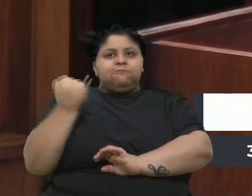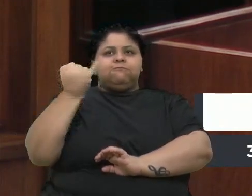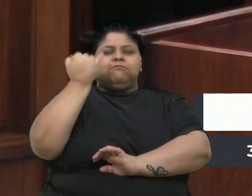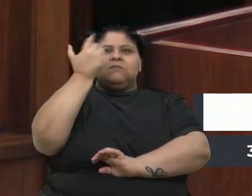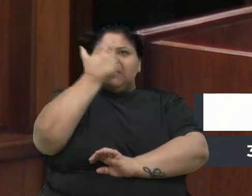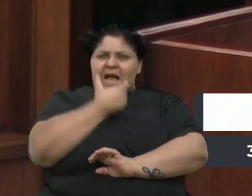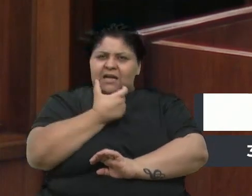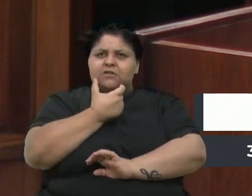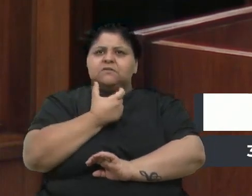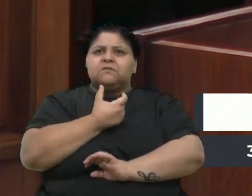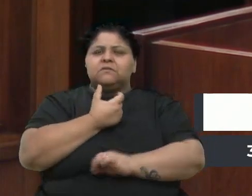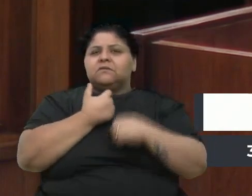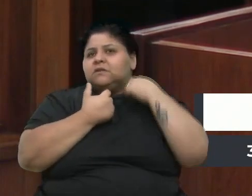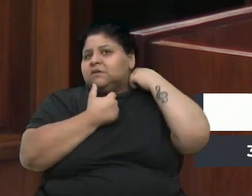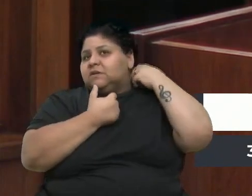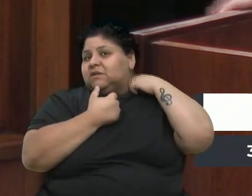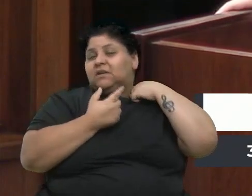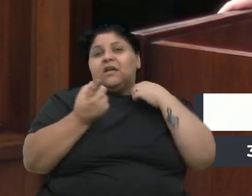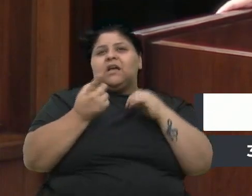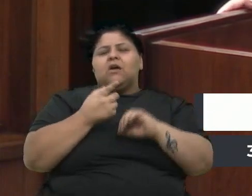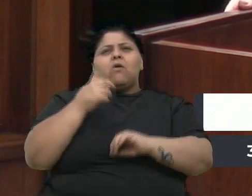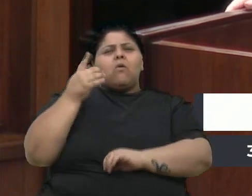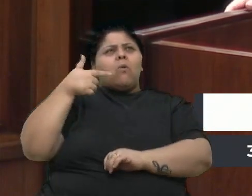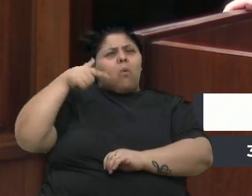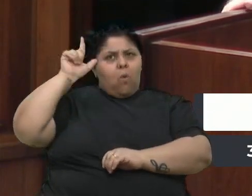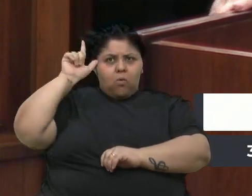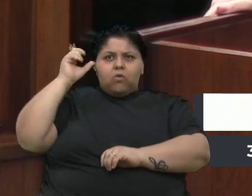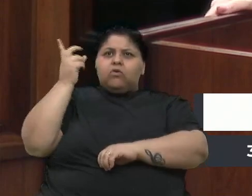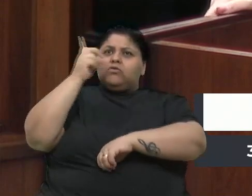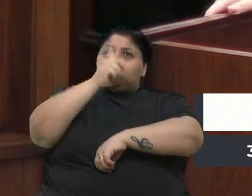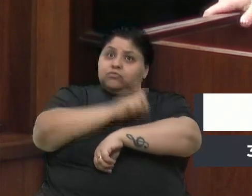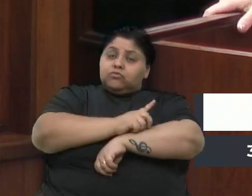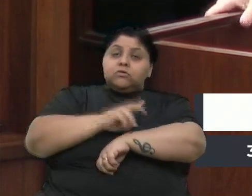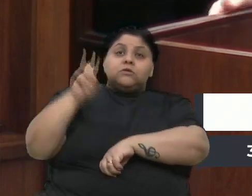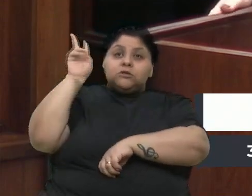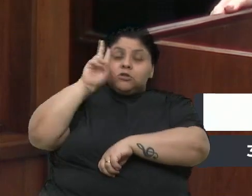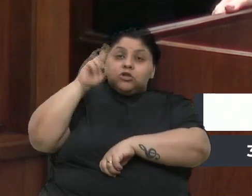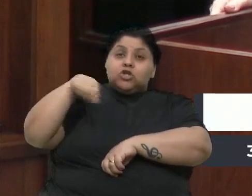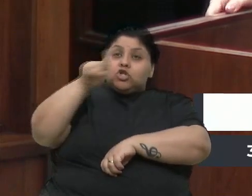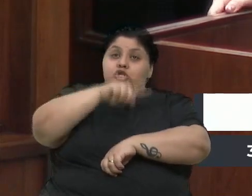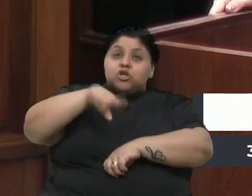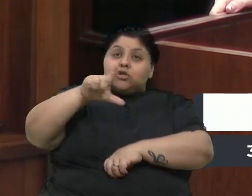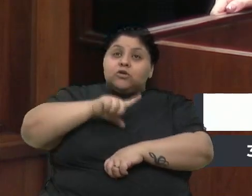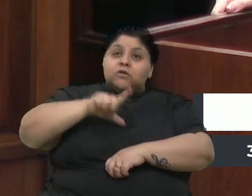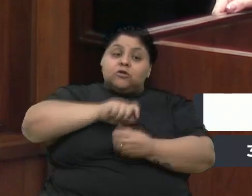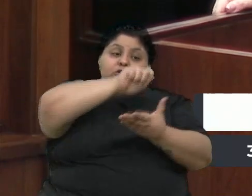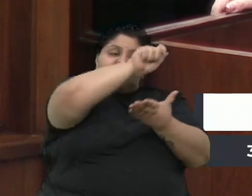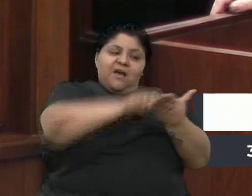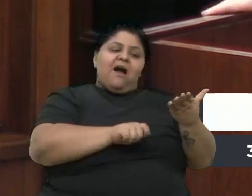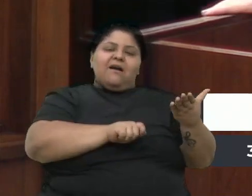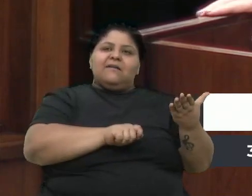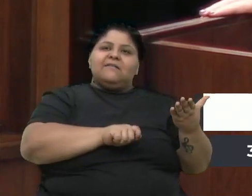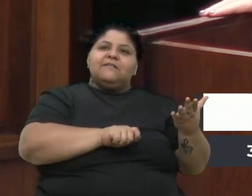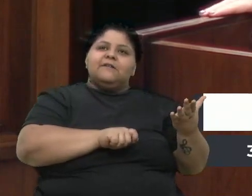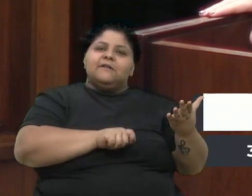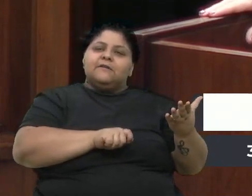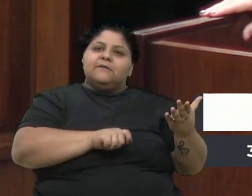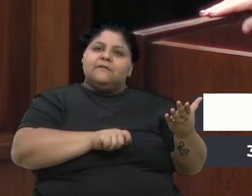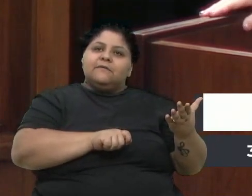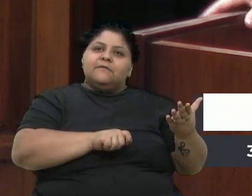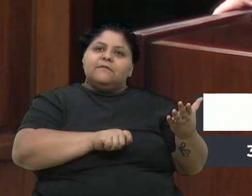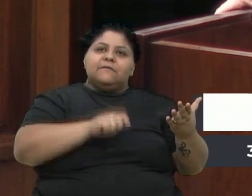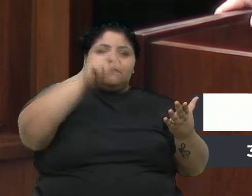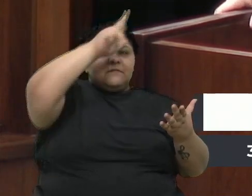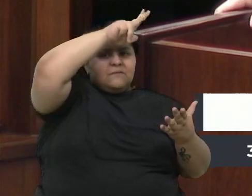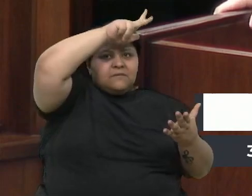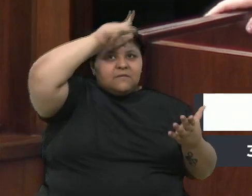que é um dia, ontem, né, foi um dia histórico, nós tivemos a assinatura entre a